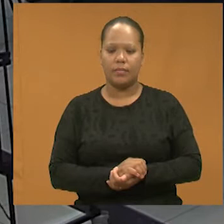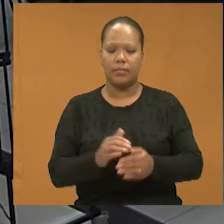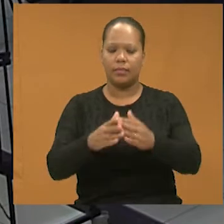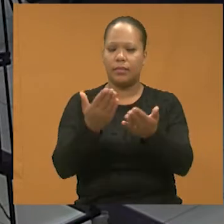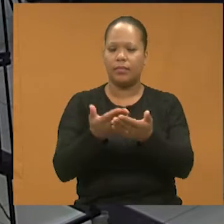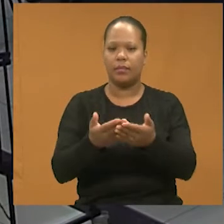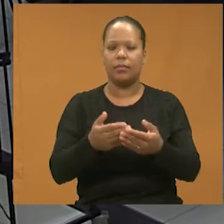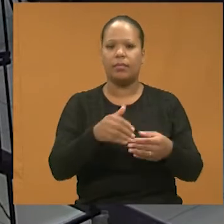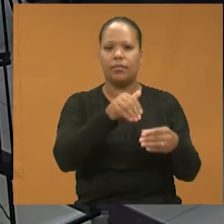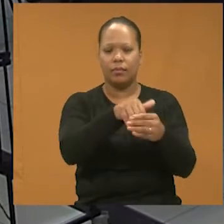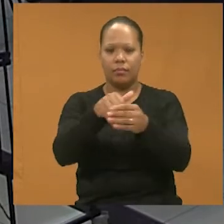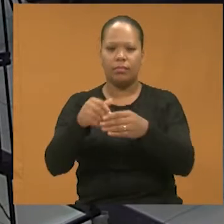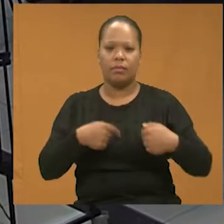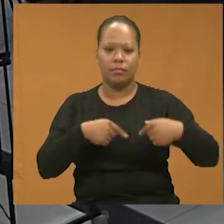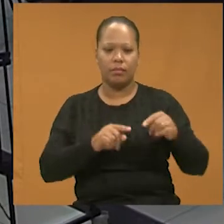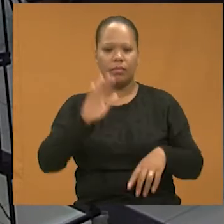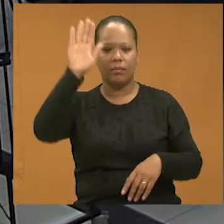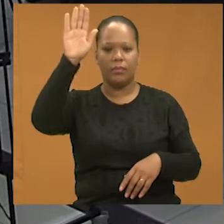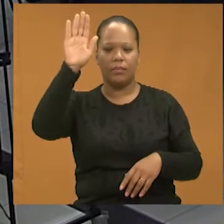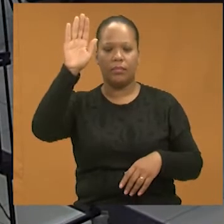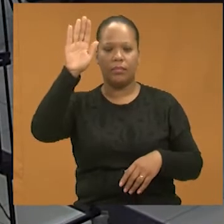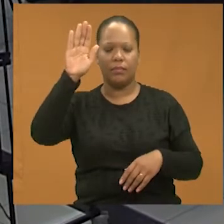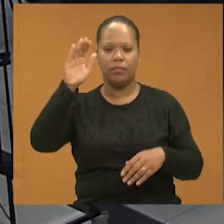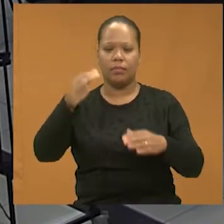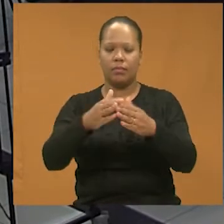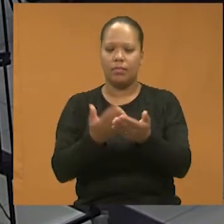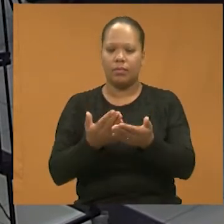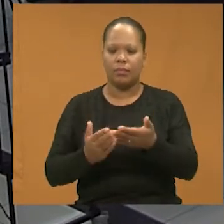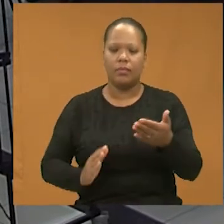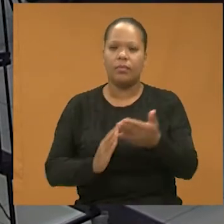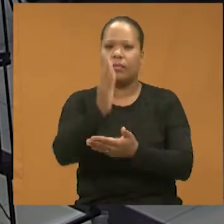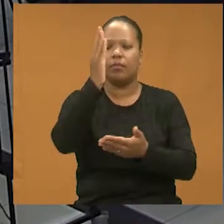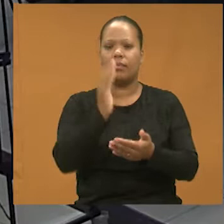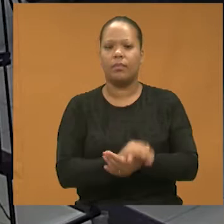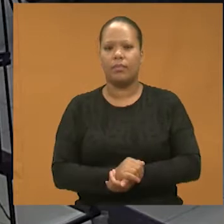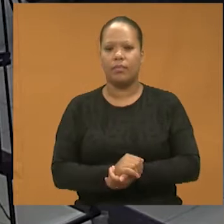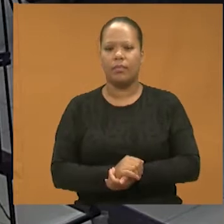Requerimento em votação, os vereadores contrários se manifestem levantando o braço, requerimento aprovado. Próximo requerimento.